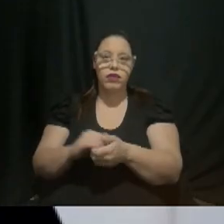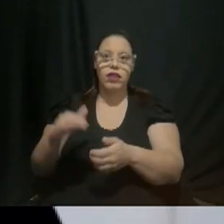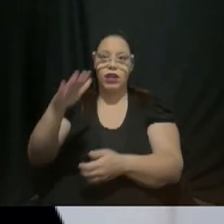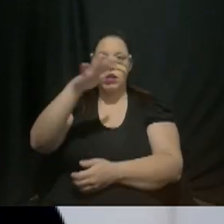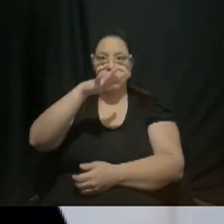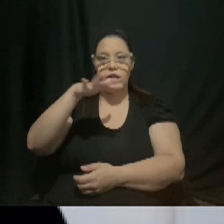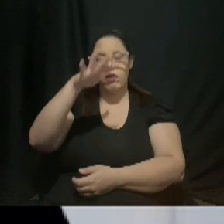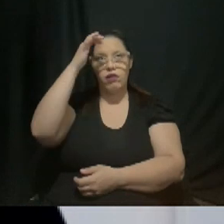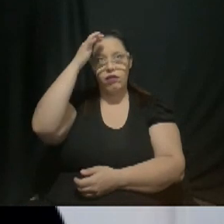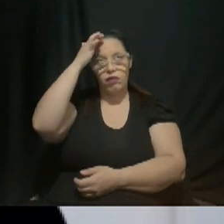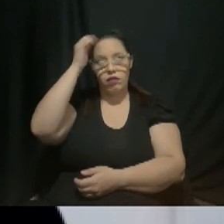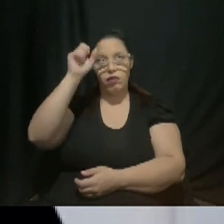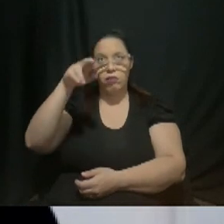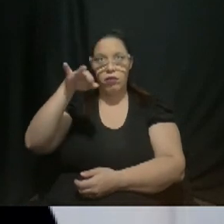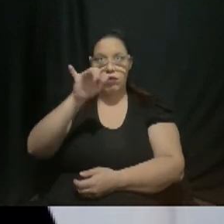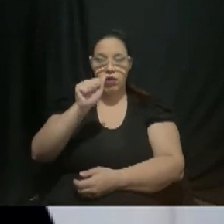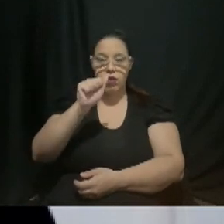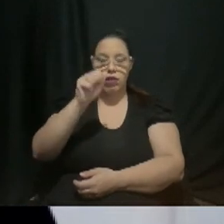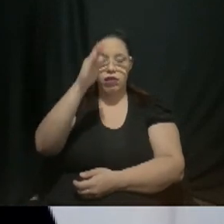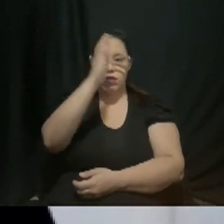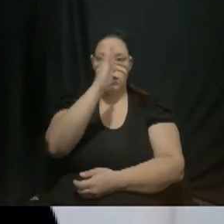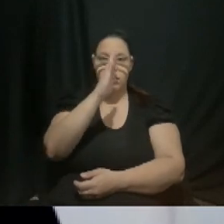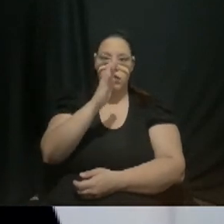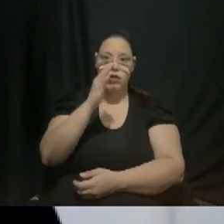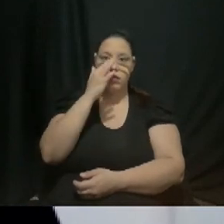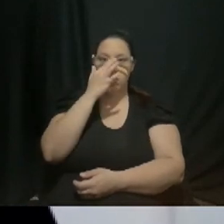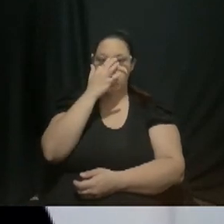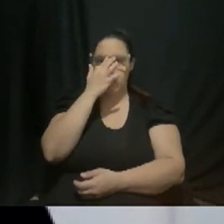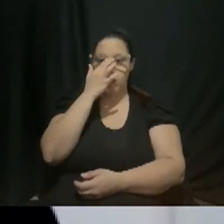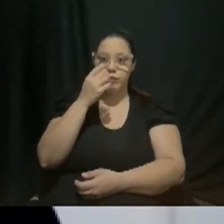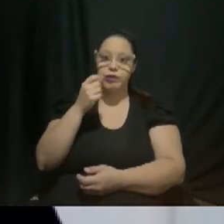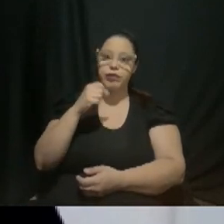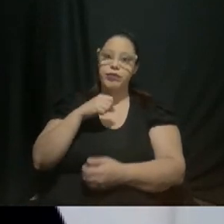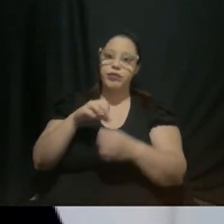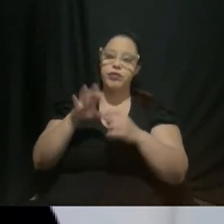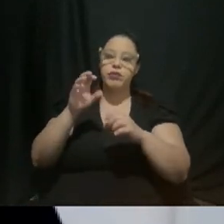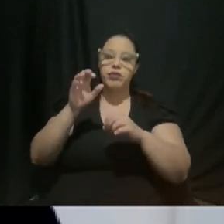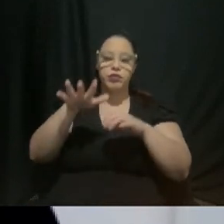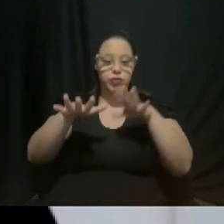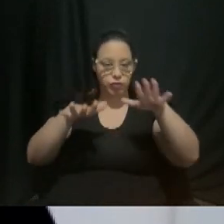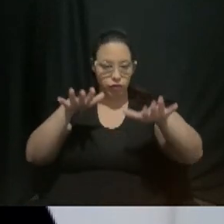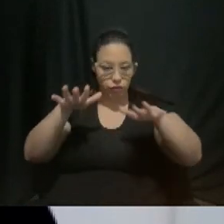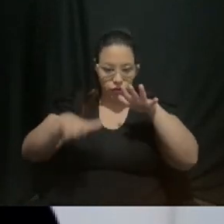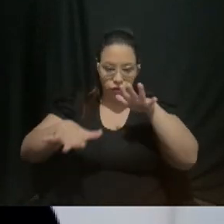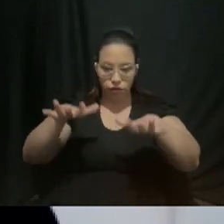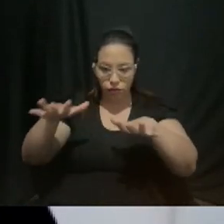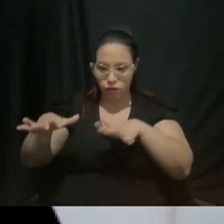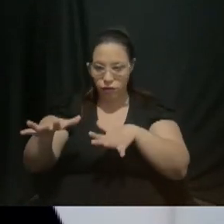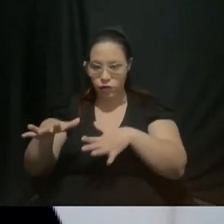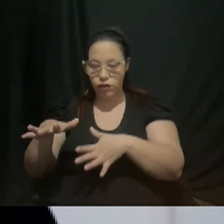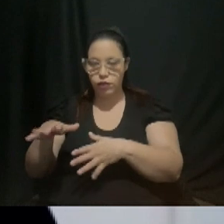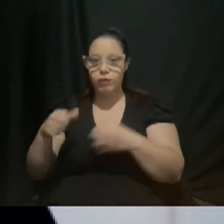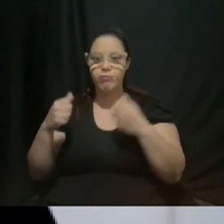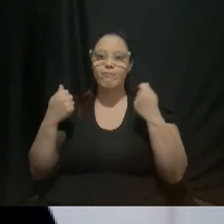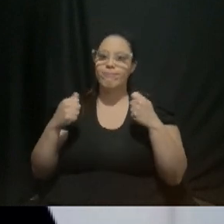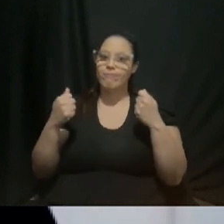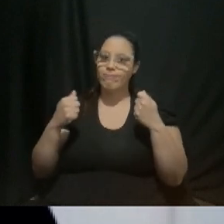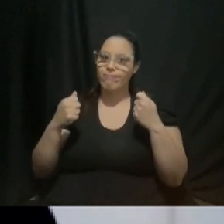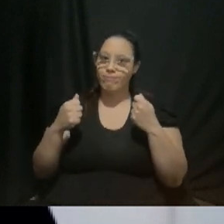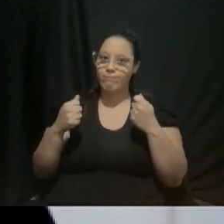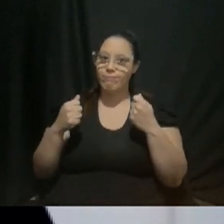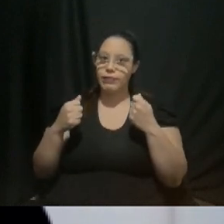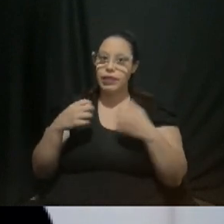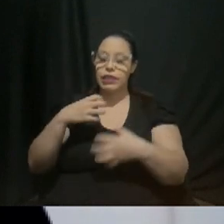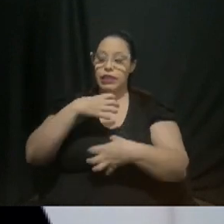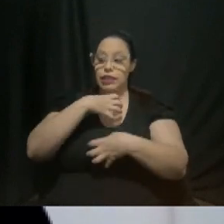da proximidade e tem a questão também de características geológicas que amplificam esse sentimento ali, né? A sensação